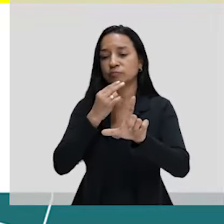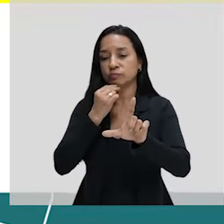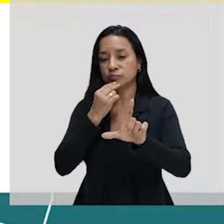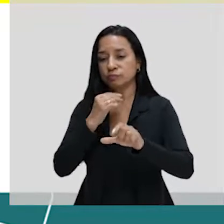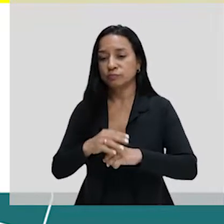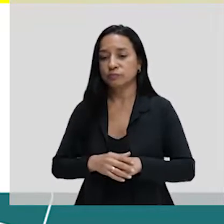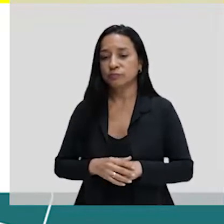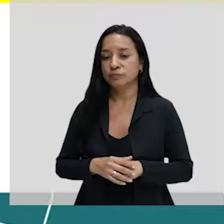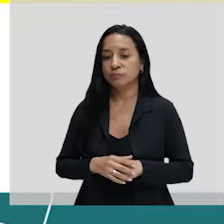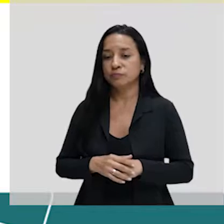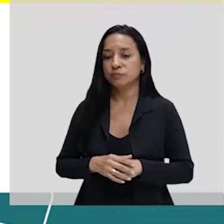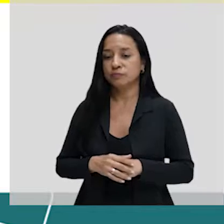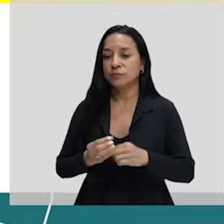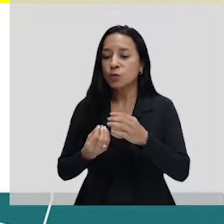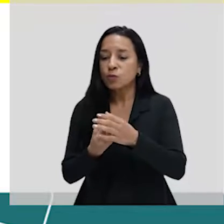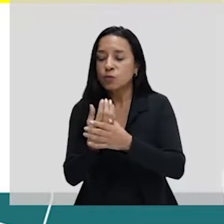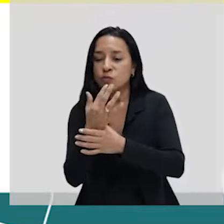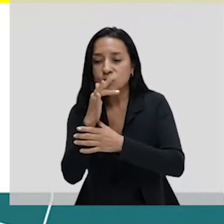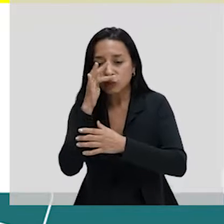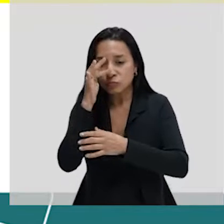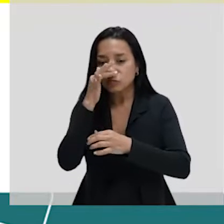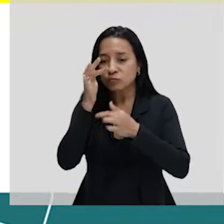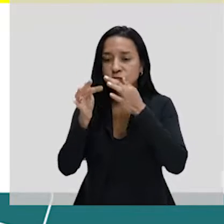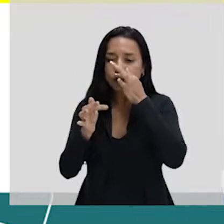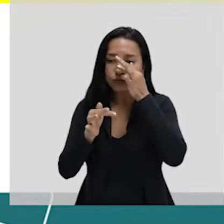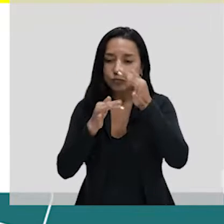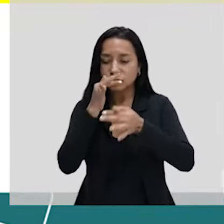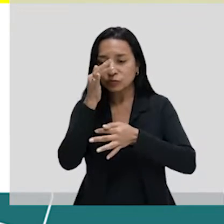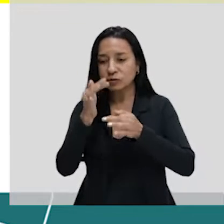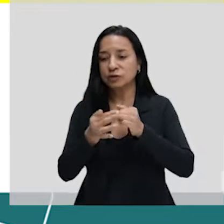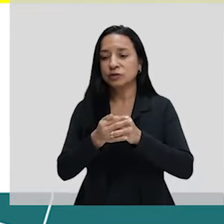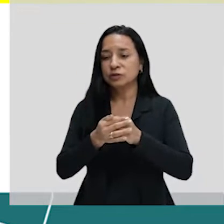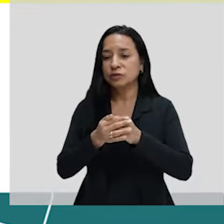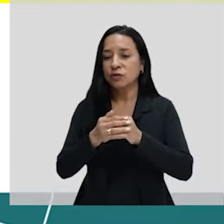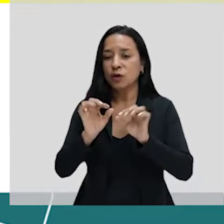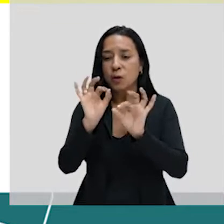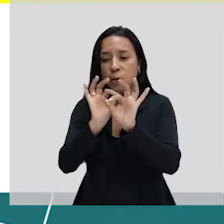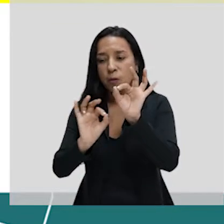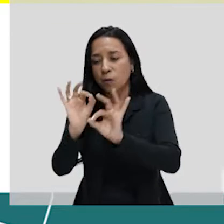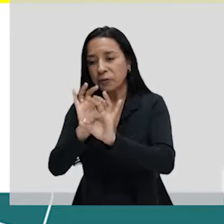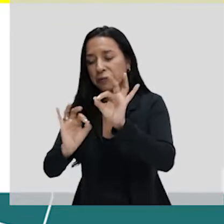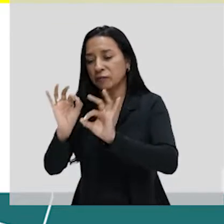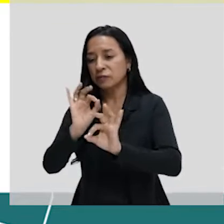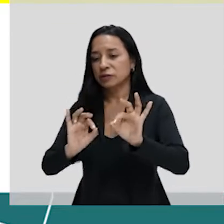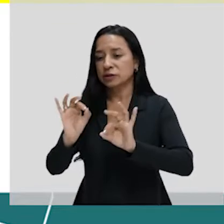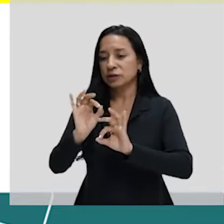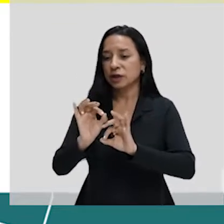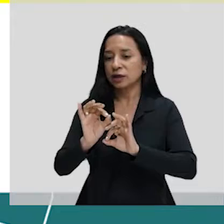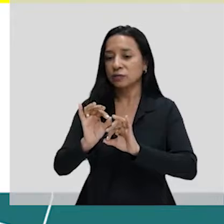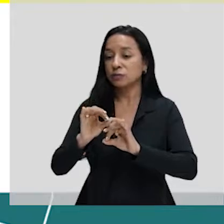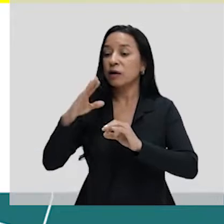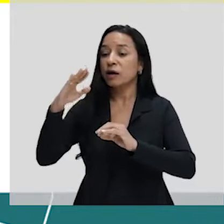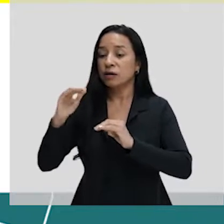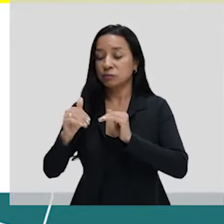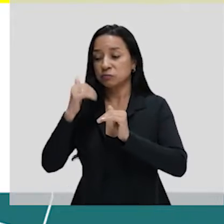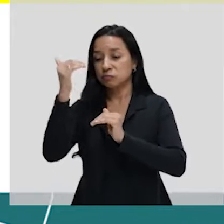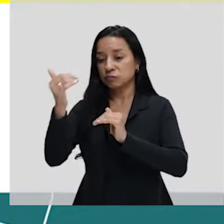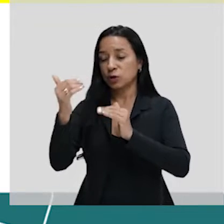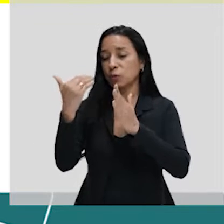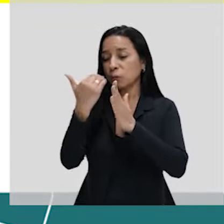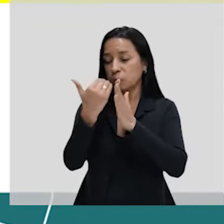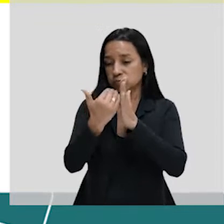O jardim foi decorado nas laterais pelo Buller Max, que é um dos maiores projetistas de